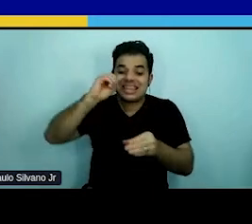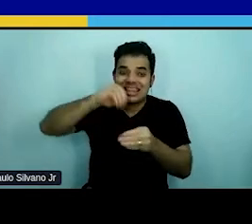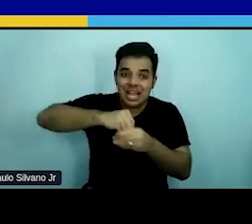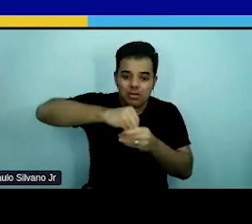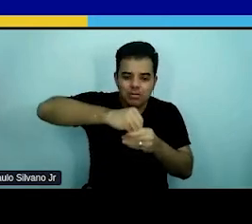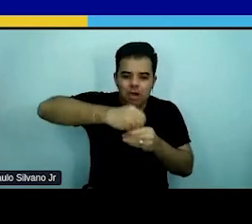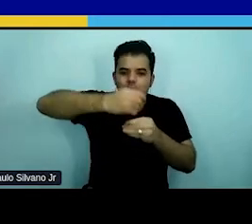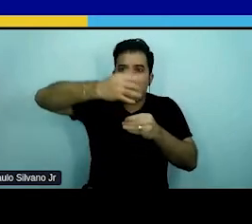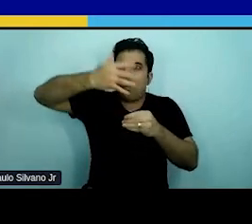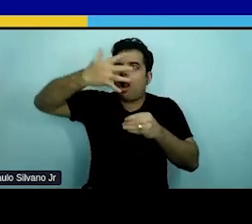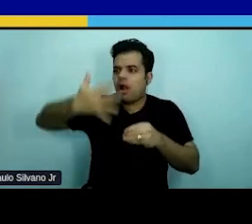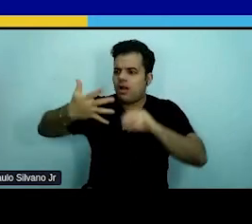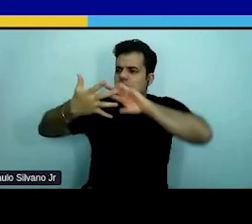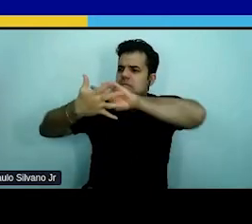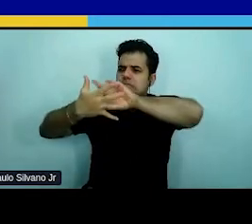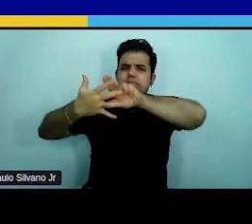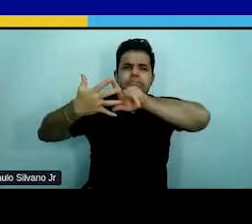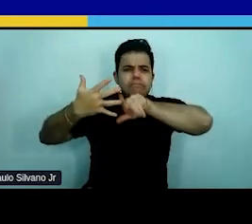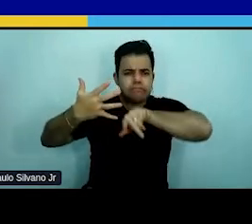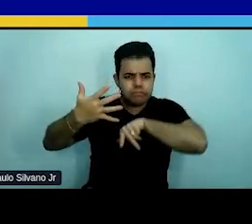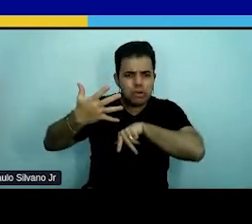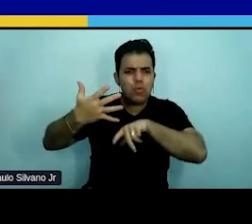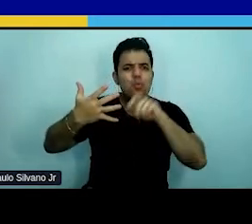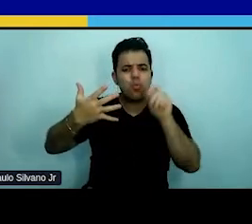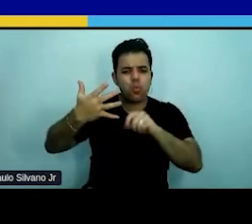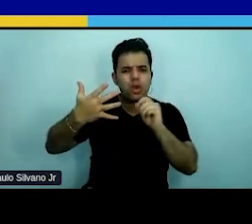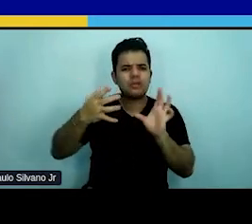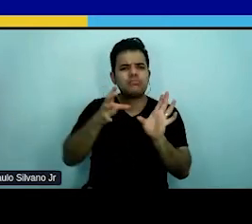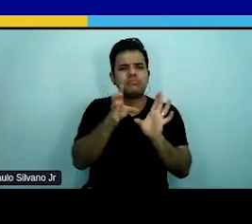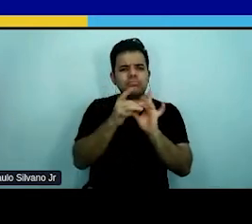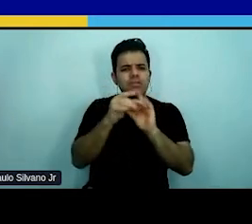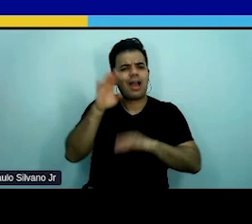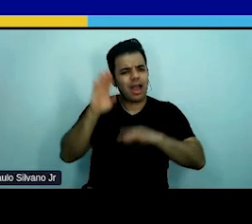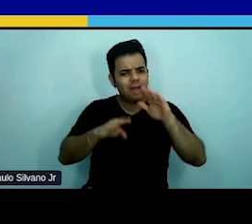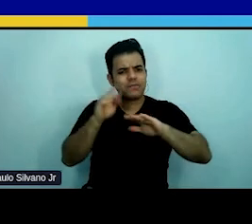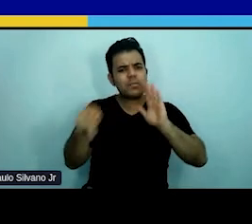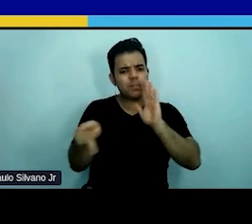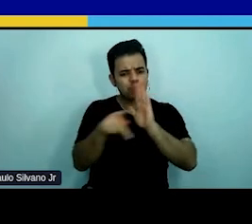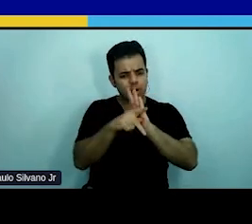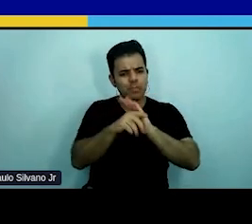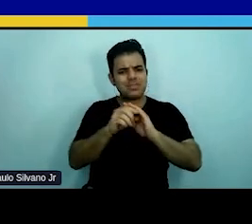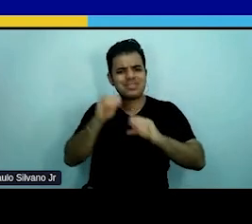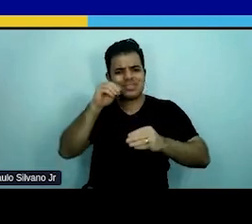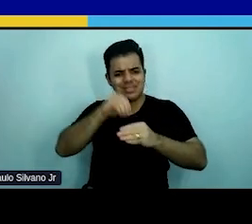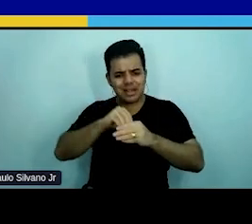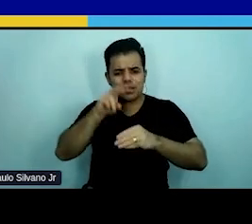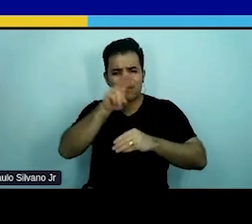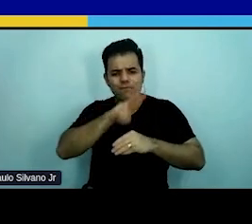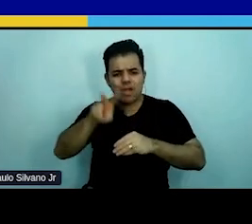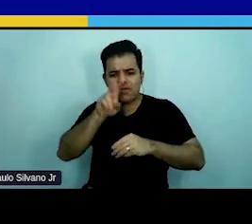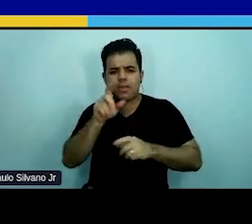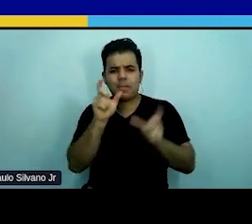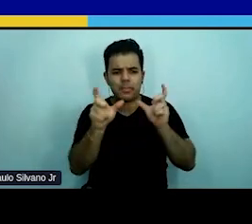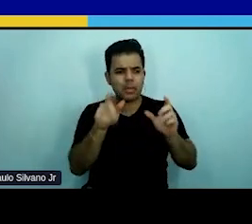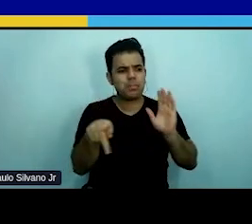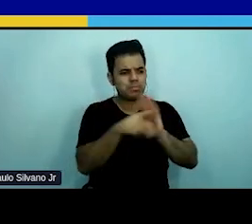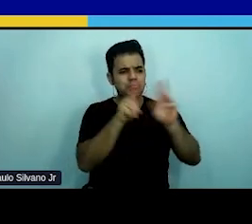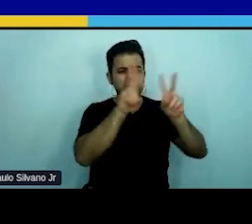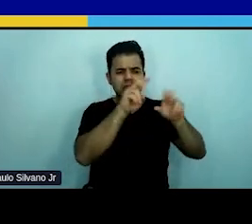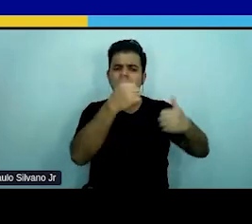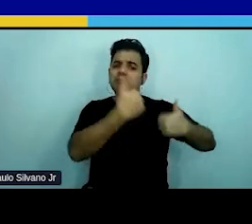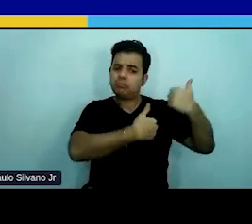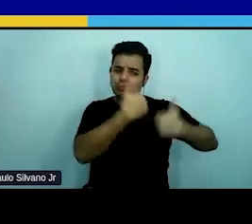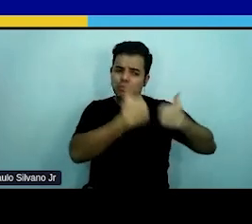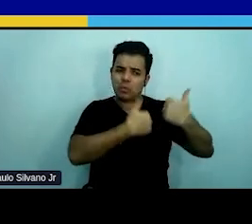ele possui um conjunto limitado de vocabulário relacionado à temática, né,